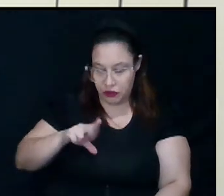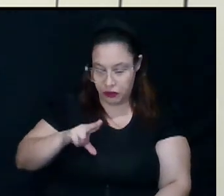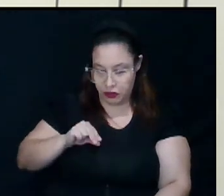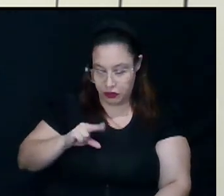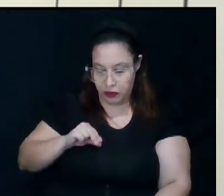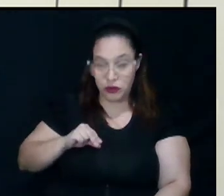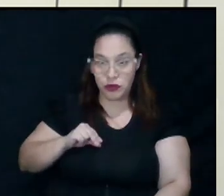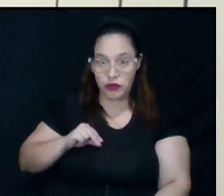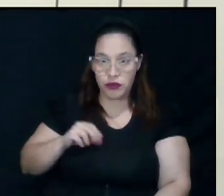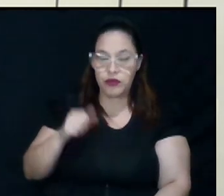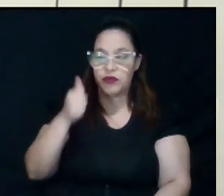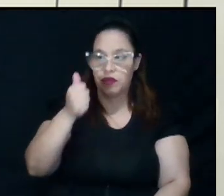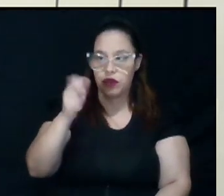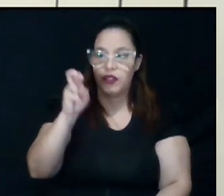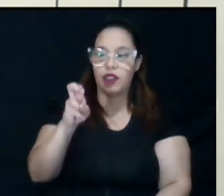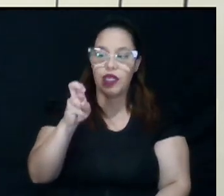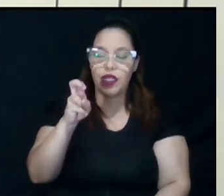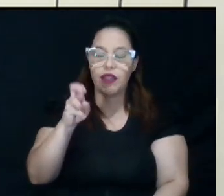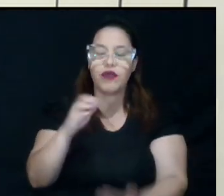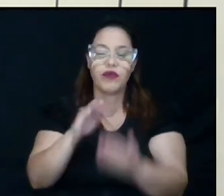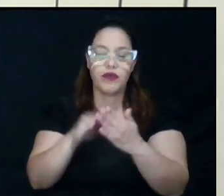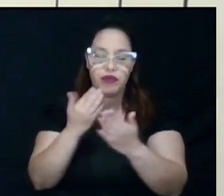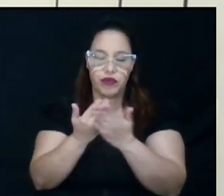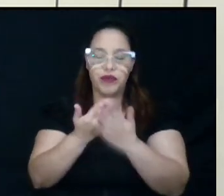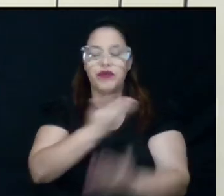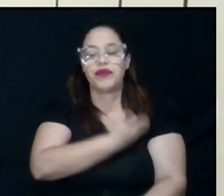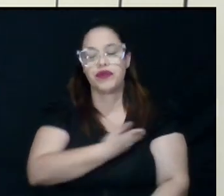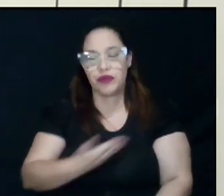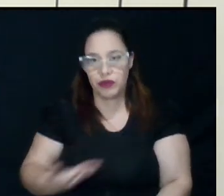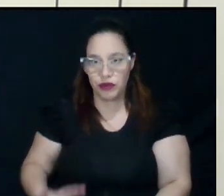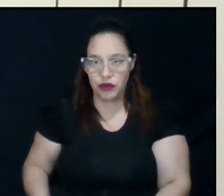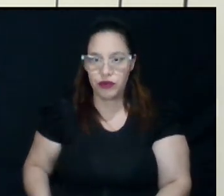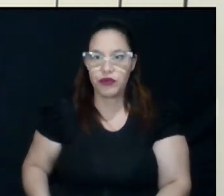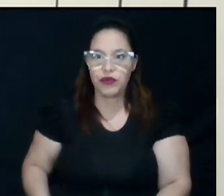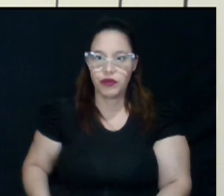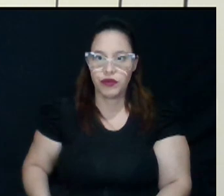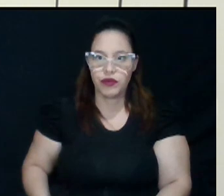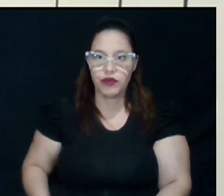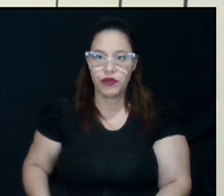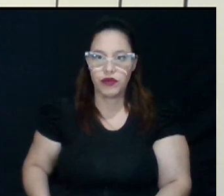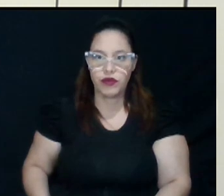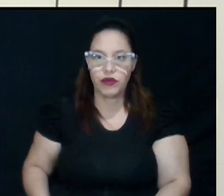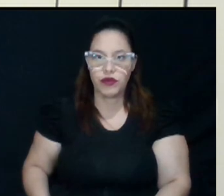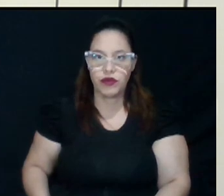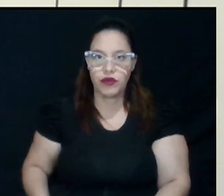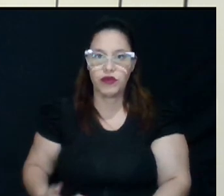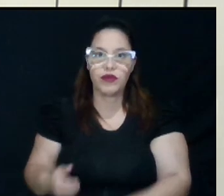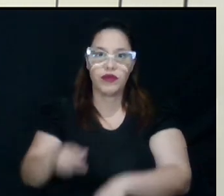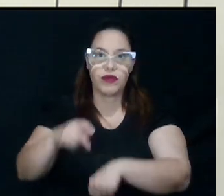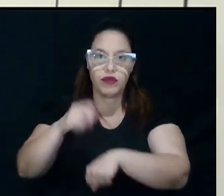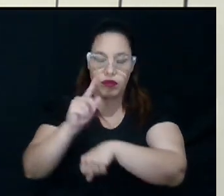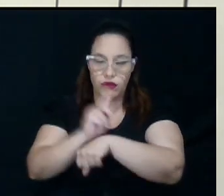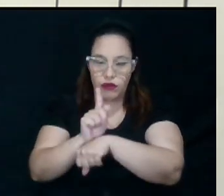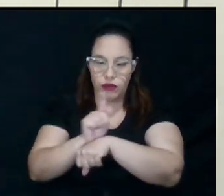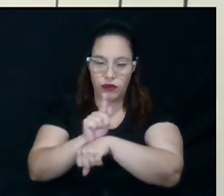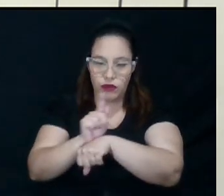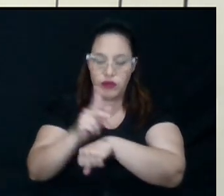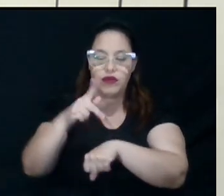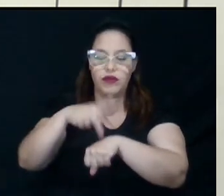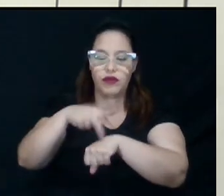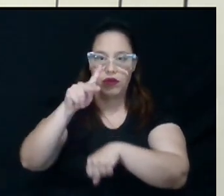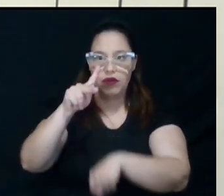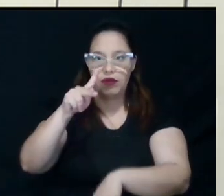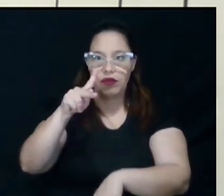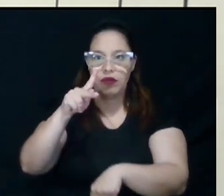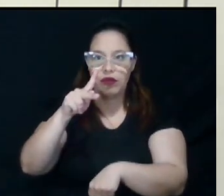para escolas públicas, cursinhos populares e para os estudantes de graduação ou pós-graduação. Os 20